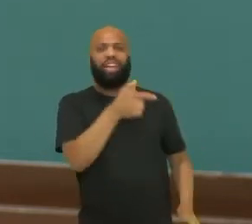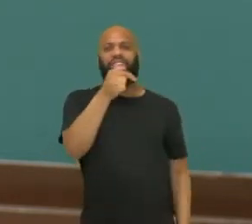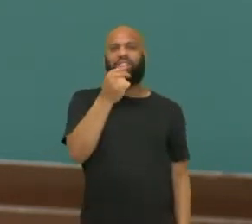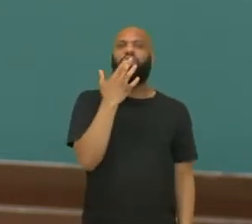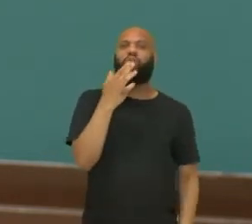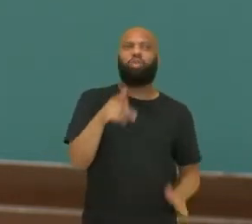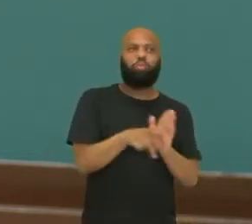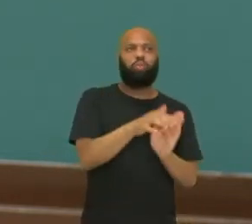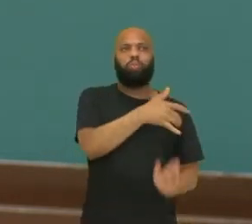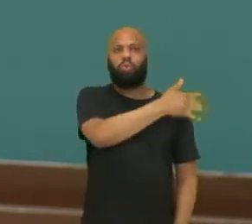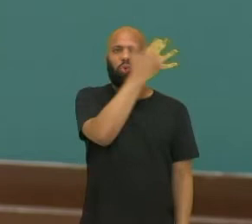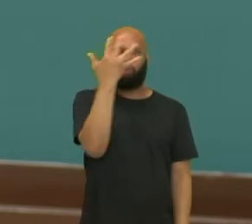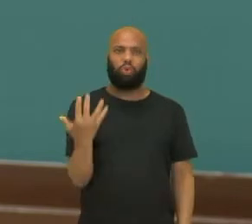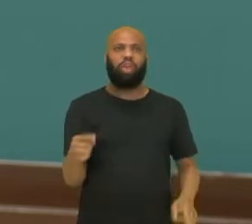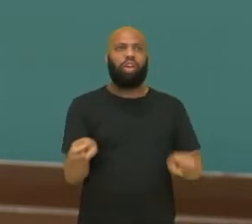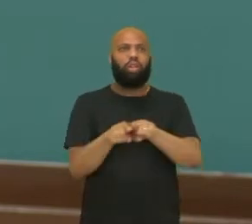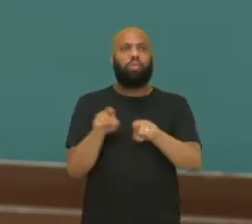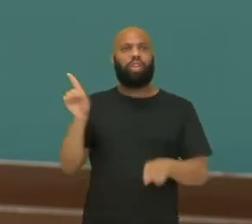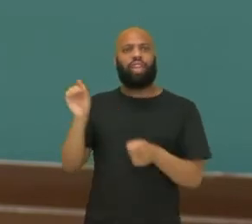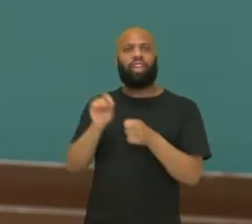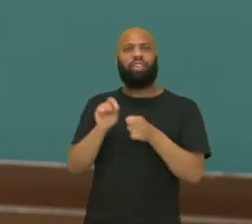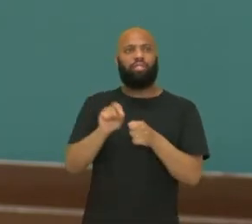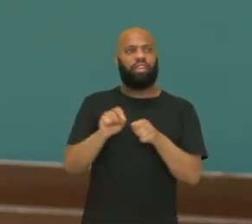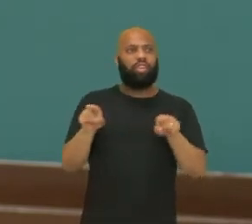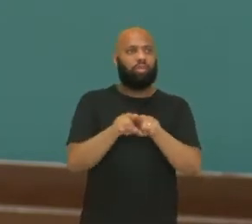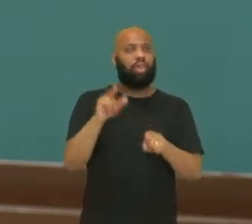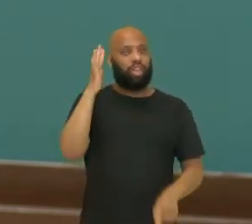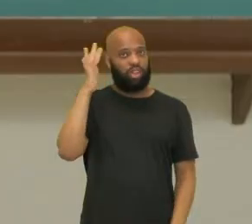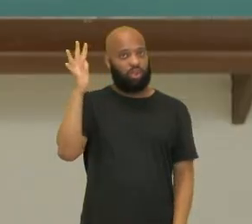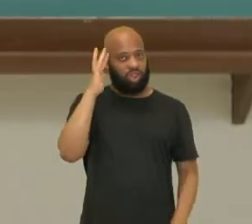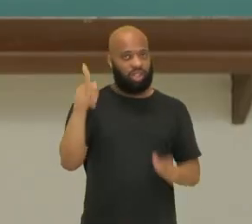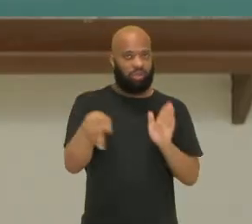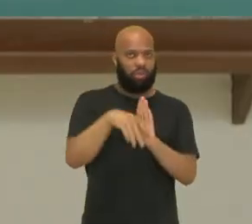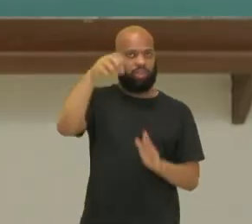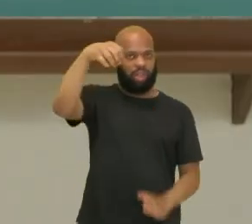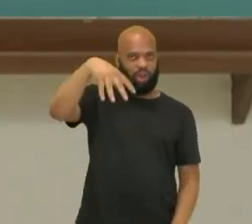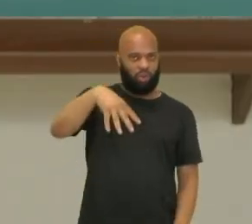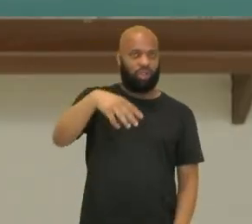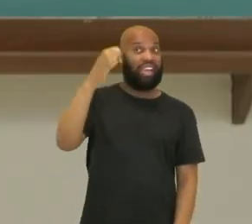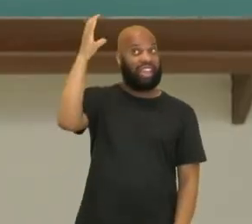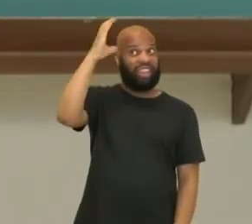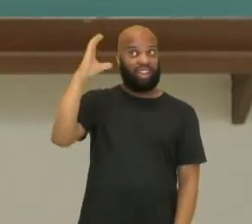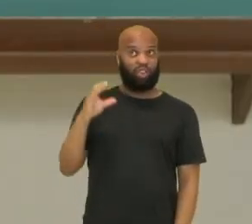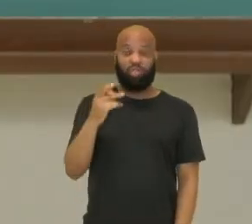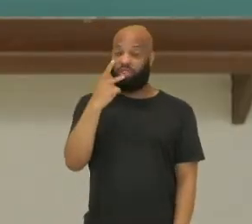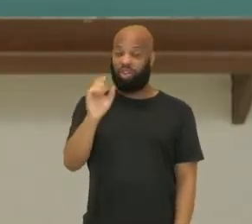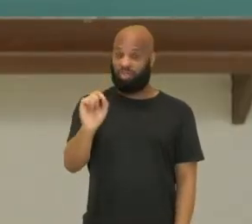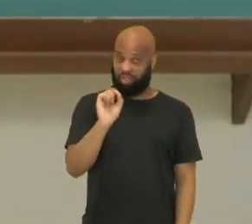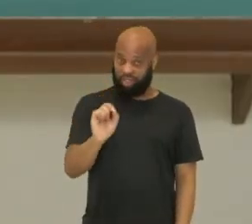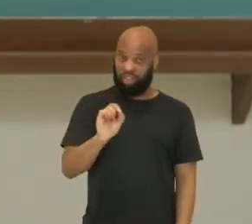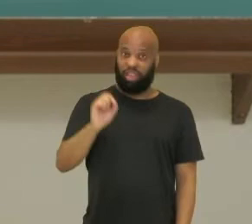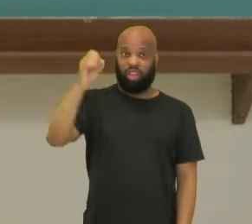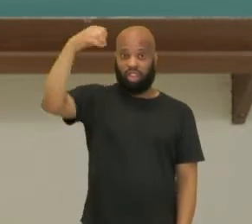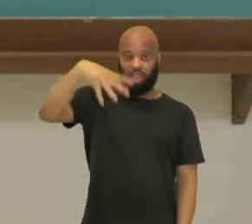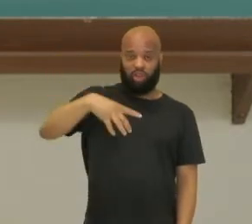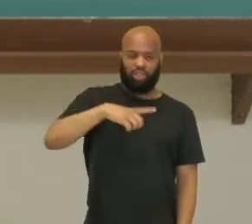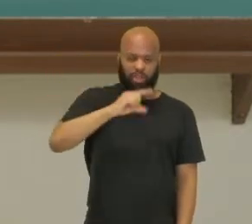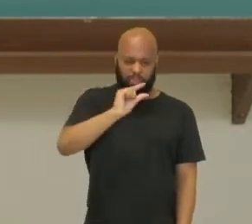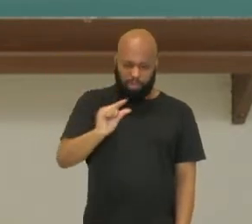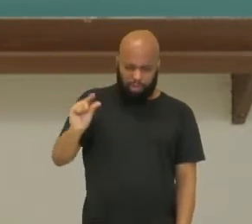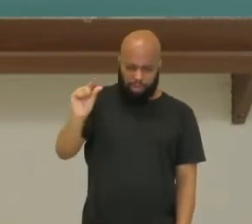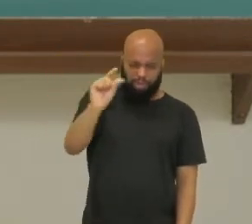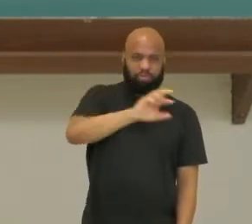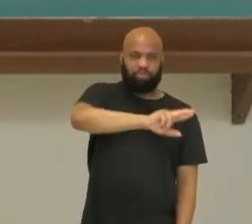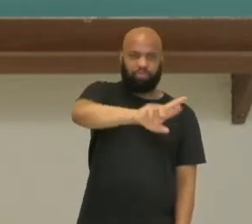ele que formulou a teoria corpuscular da luz. Para Newton, a luz é um feixe de partículas, porque ele pensou